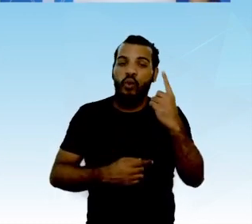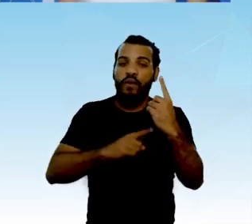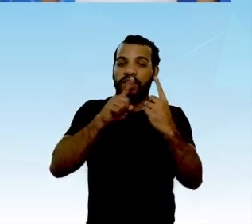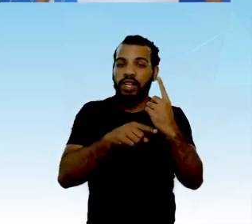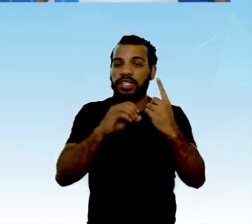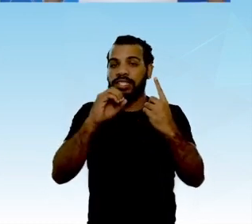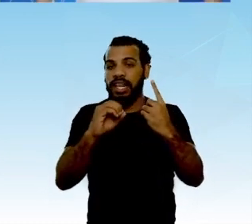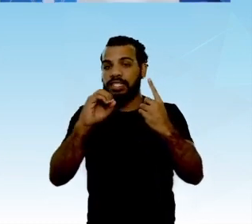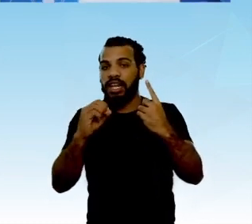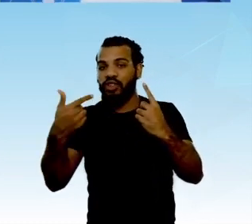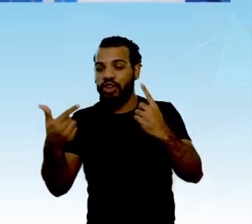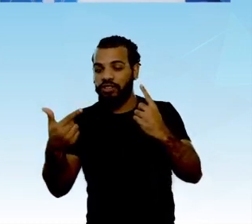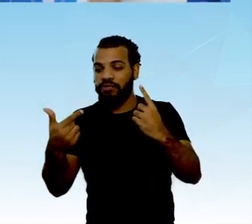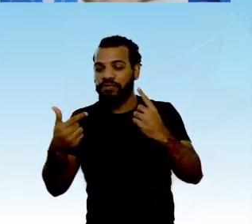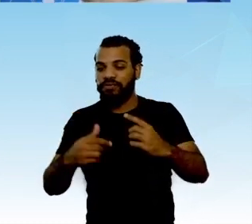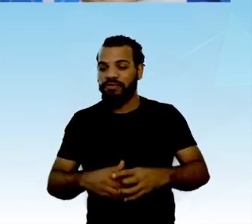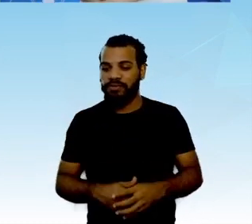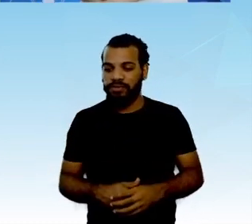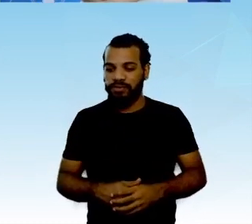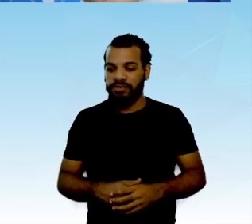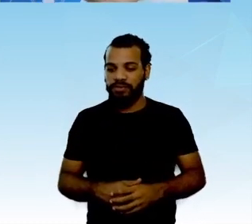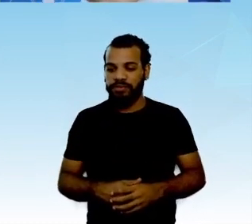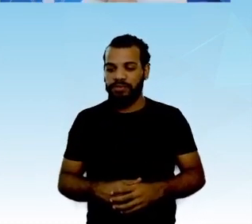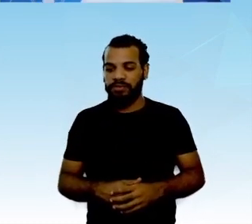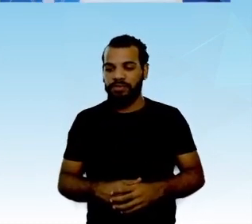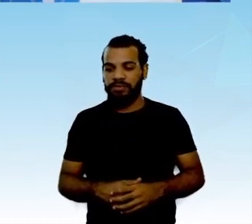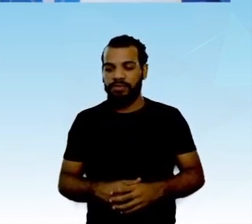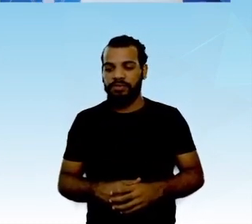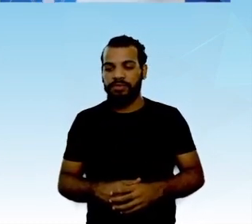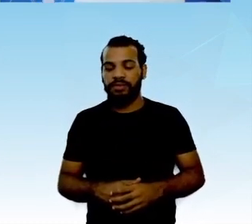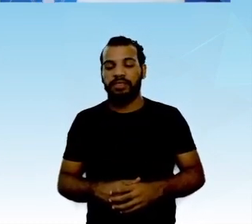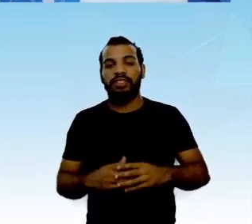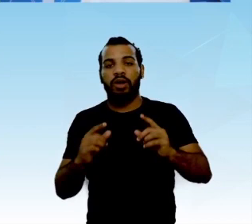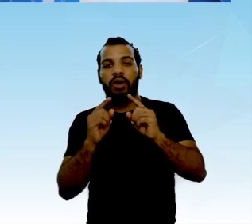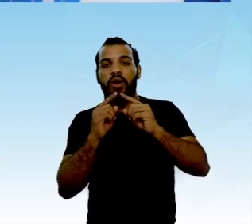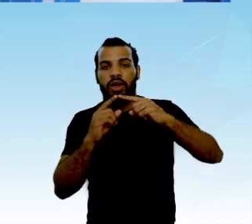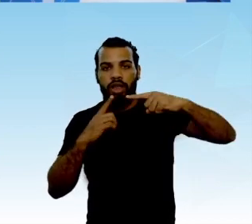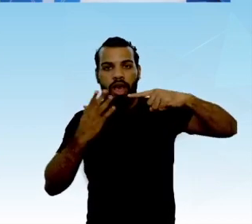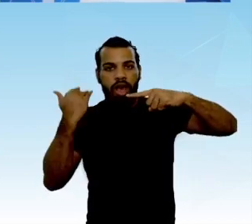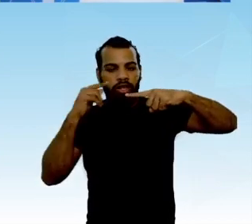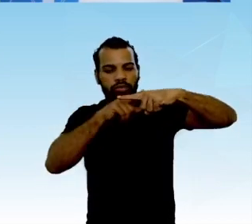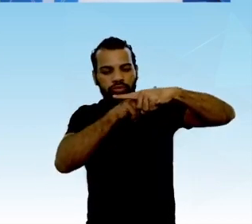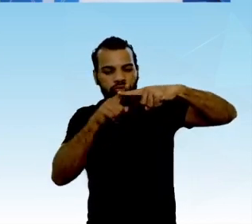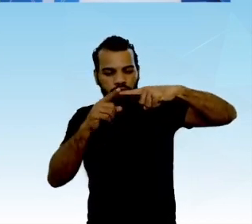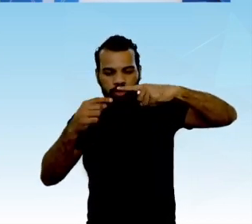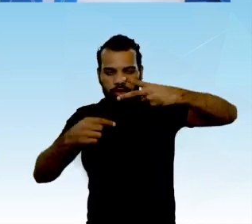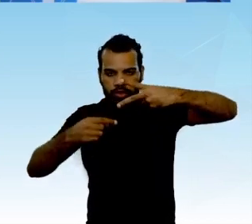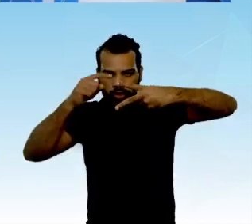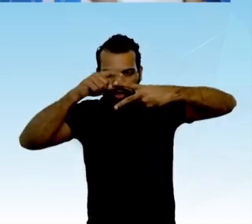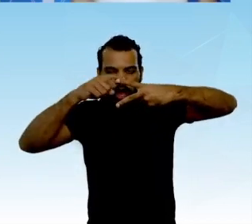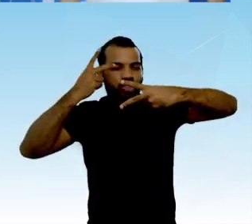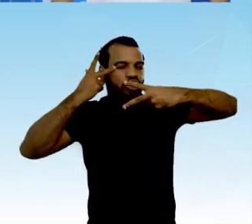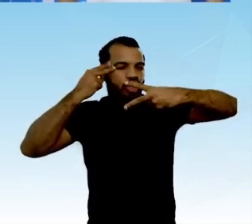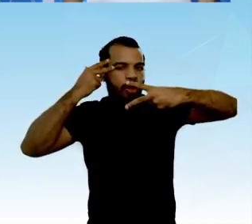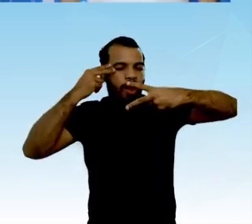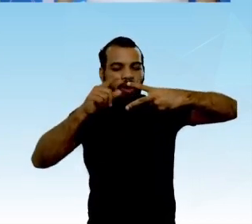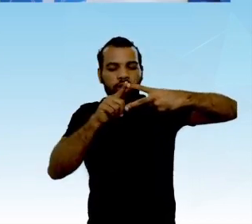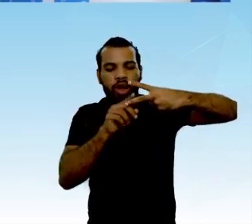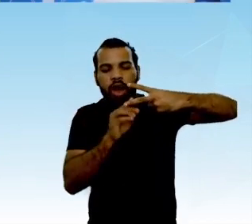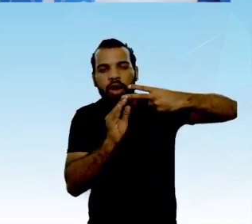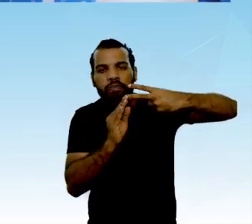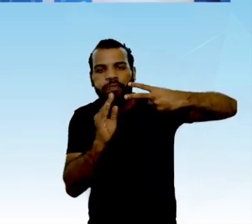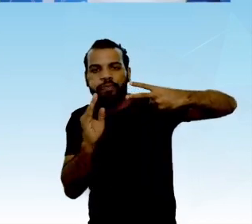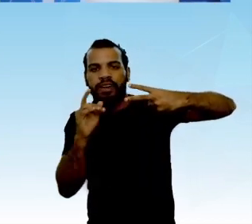1,002 metros. Quanto foi que dilatou? A dilatação é a diferença, muito bem, 2 milímetros. Então